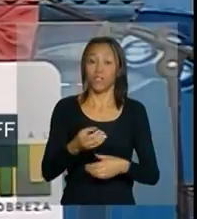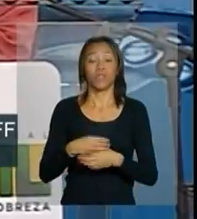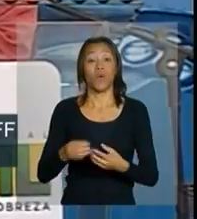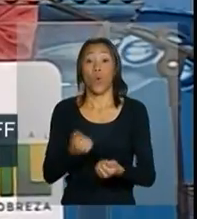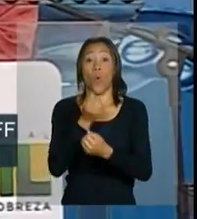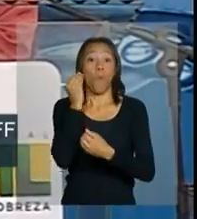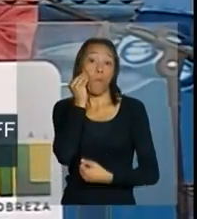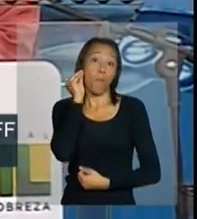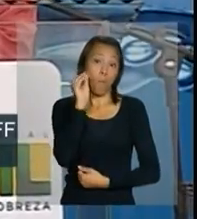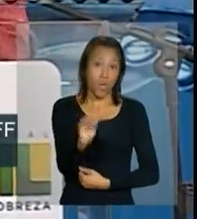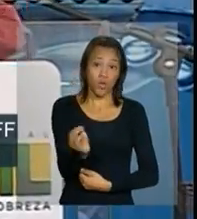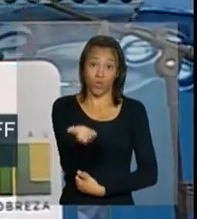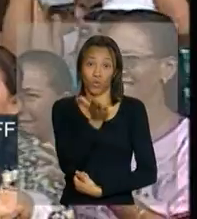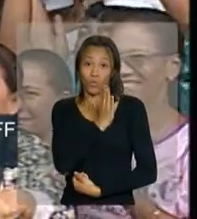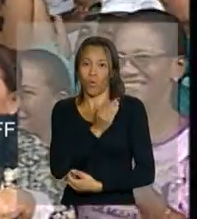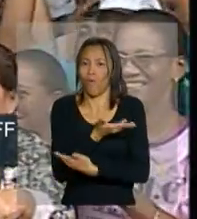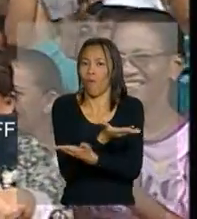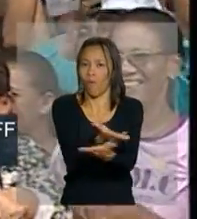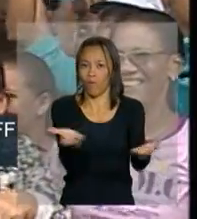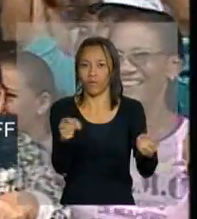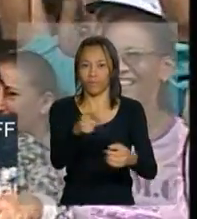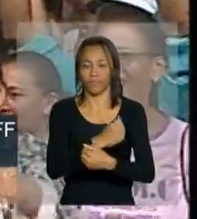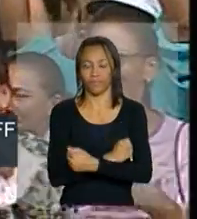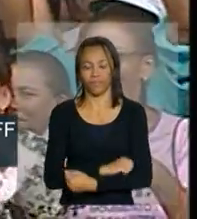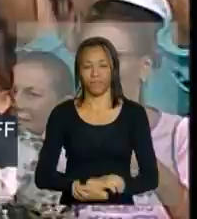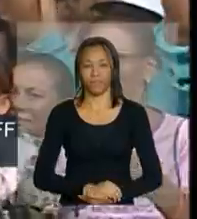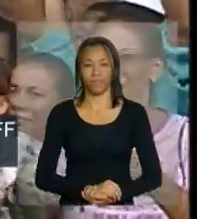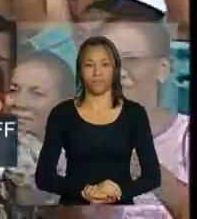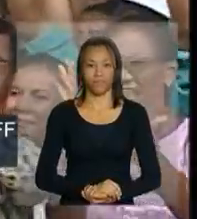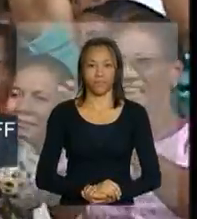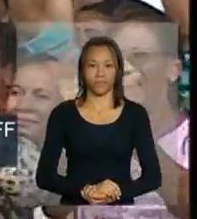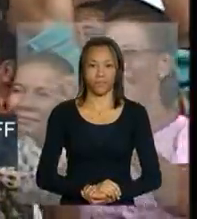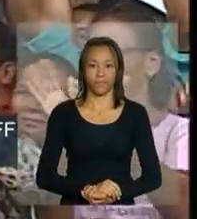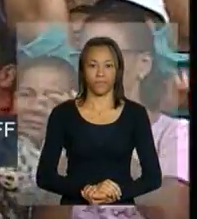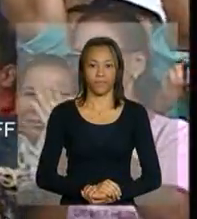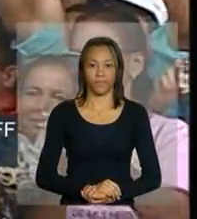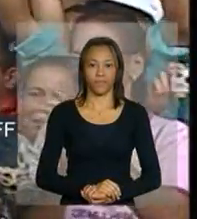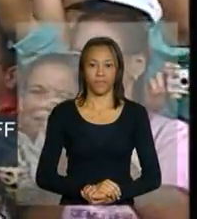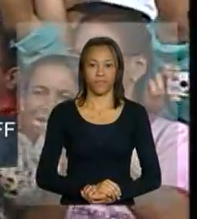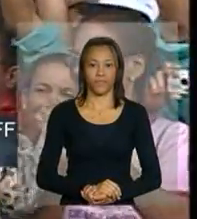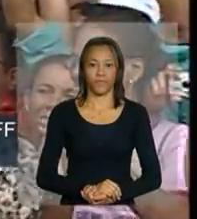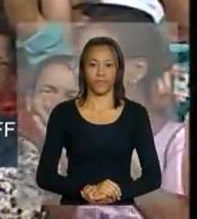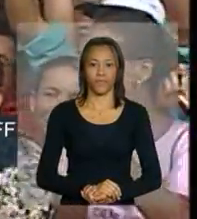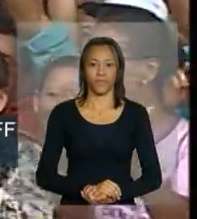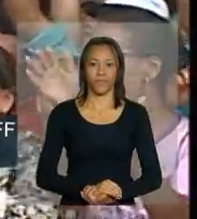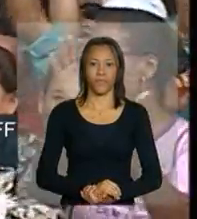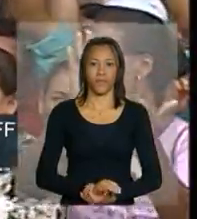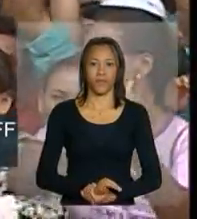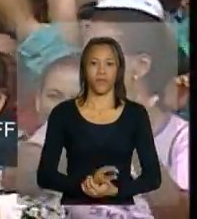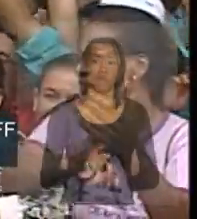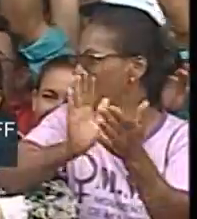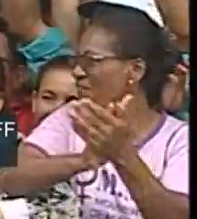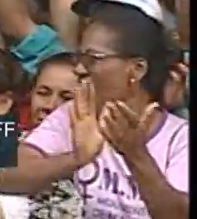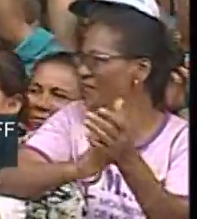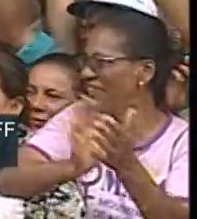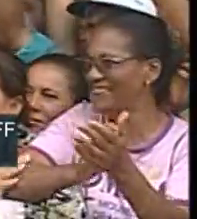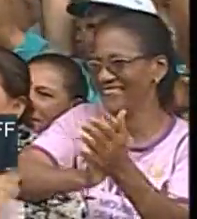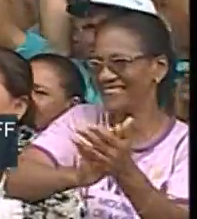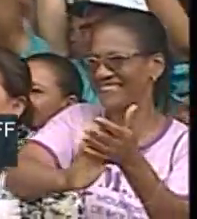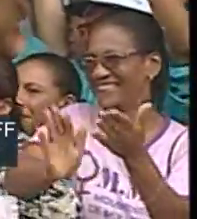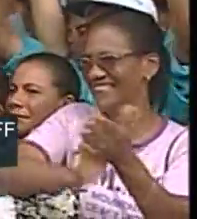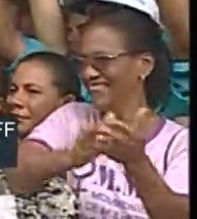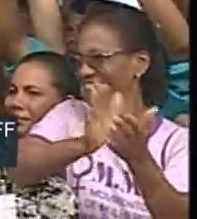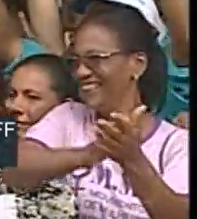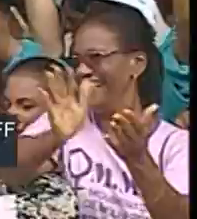no coração. Com o pronunciamento da senhora presidenta, damos por encerrado este evento. Agradecemos